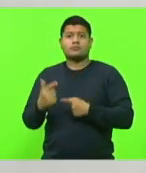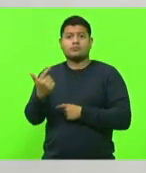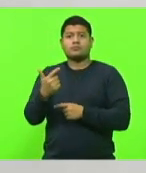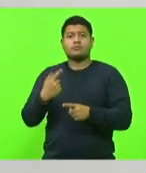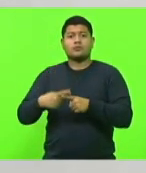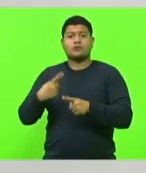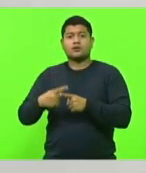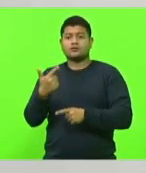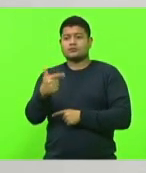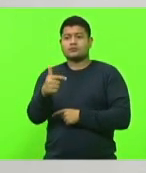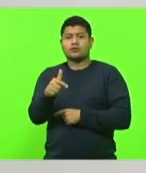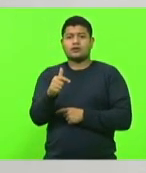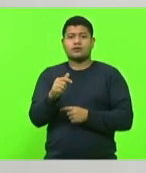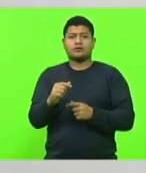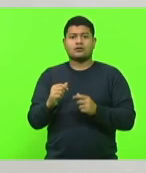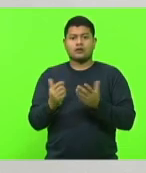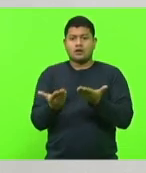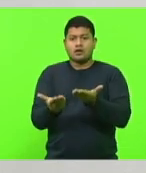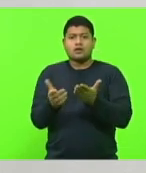pago.